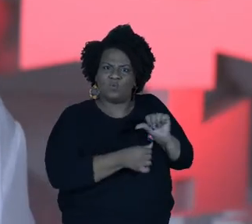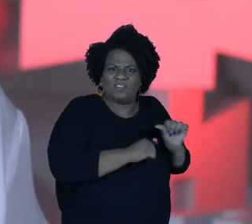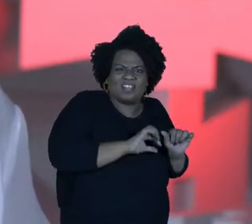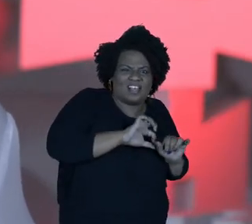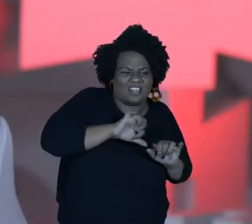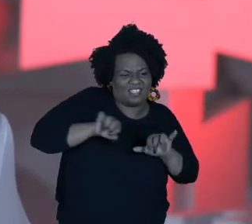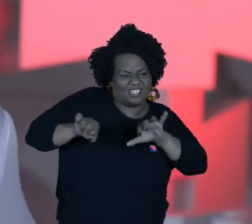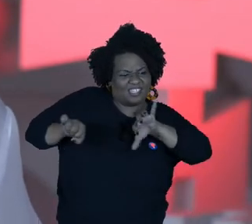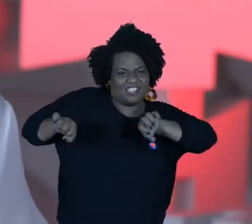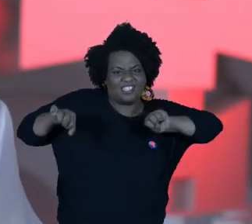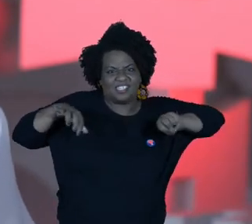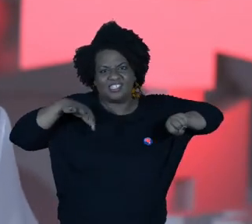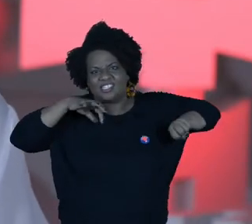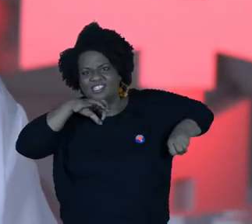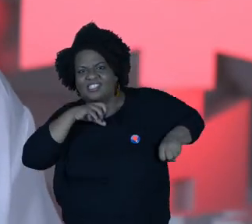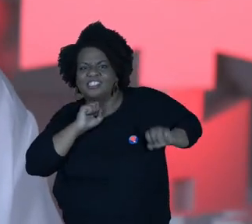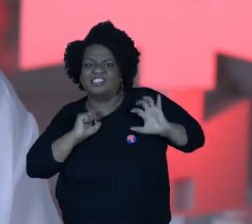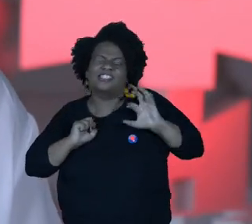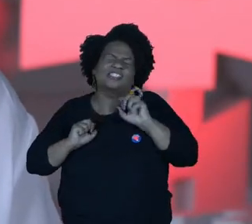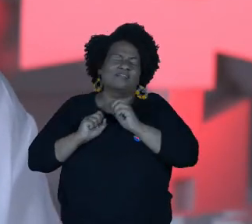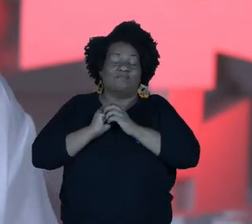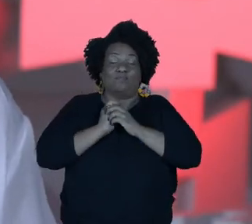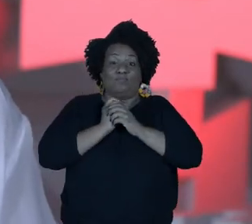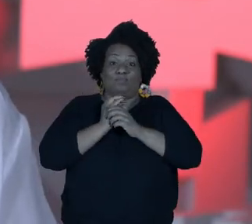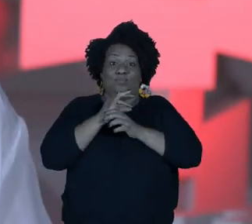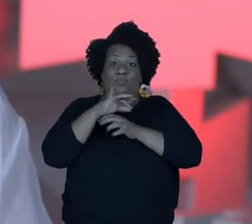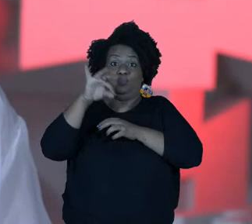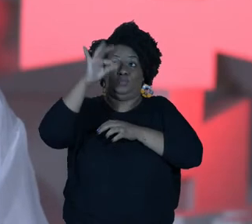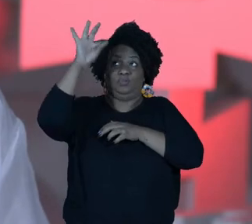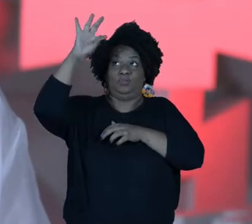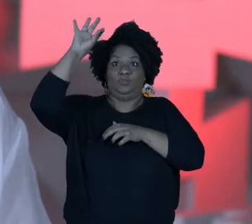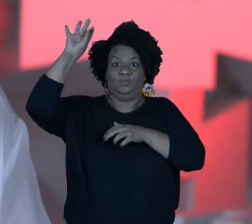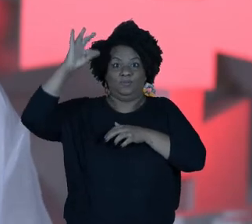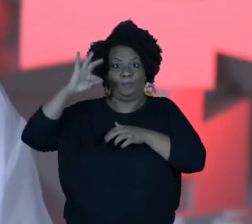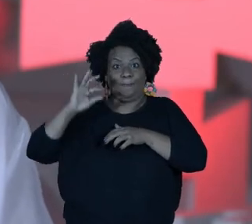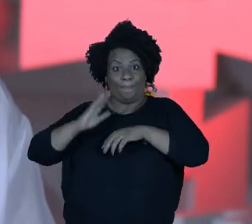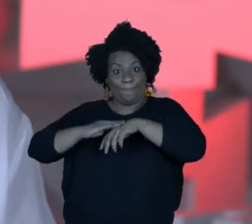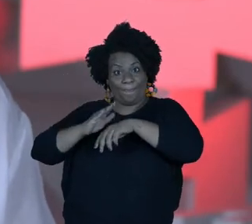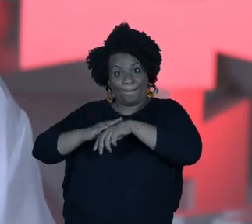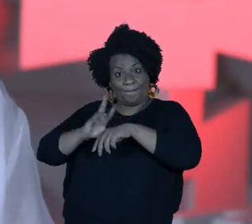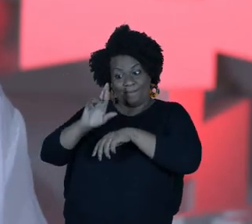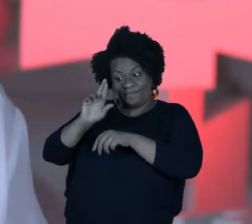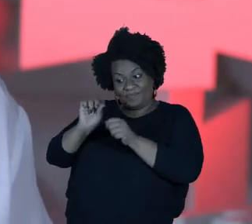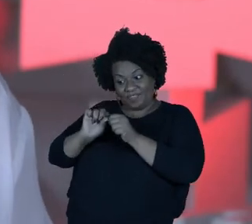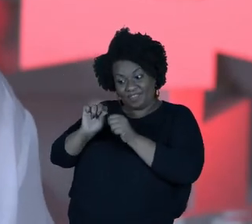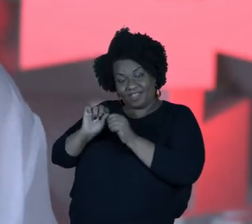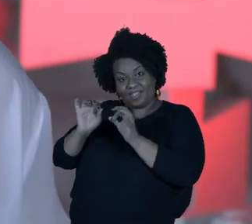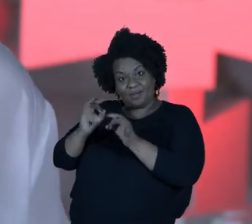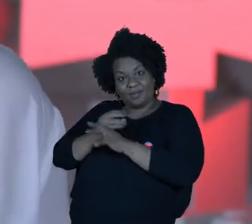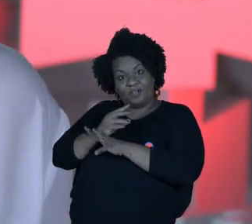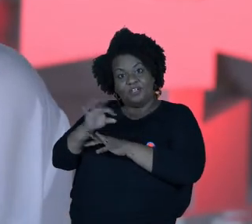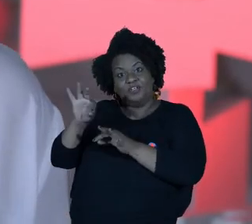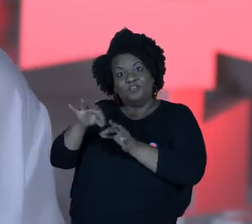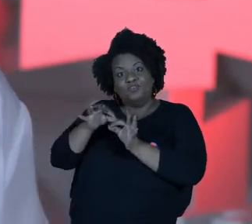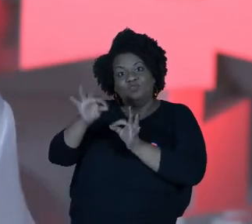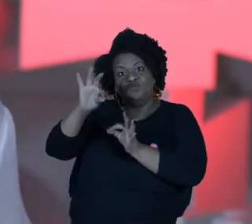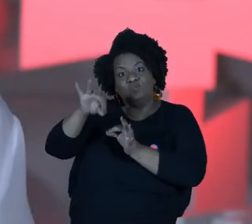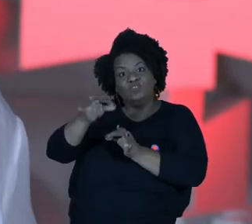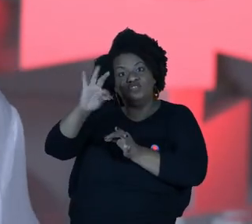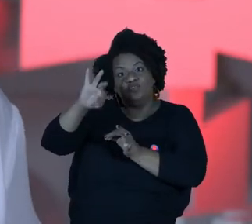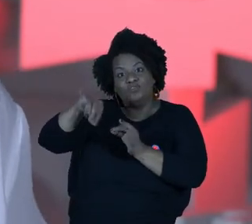sair dos seus casulos. Então, elas mesmas constroem o fio com o qual elas